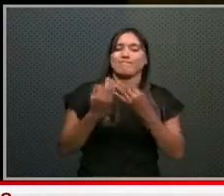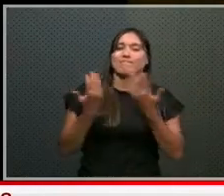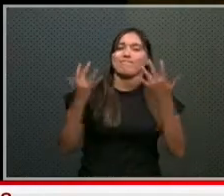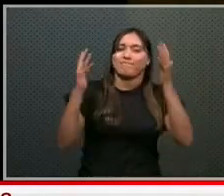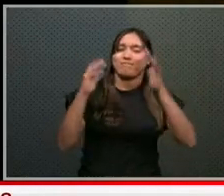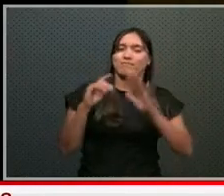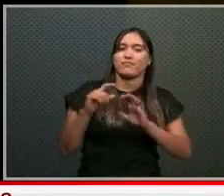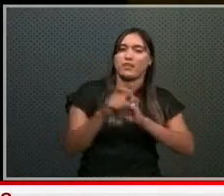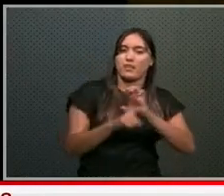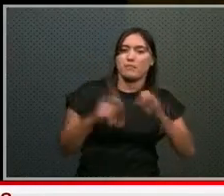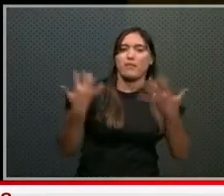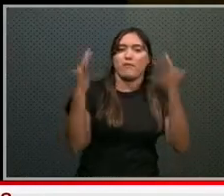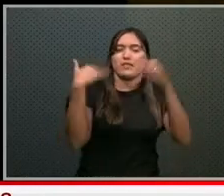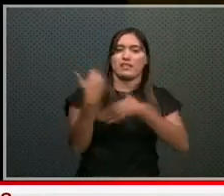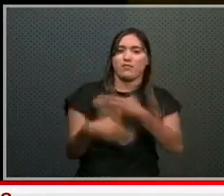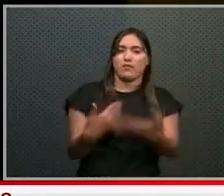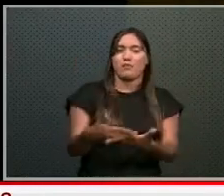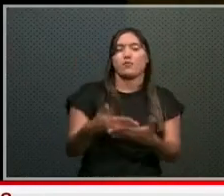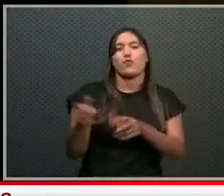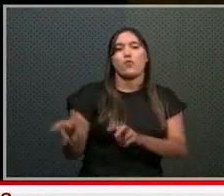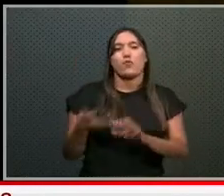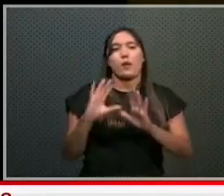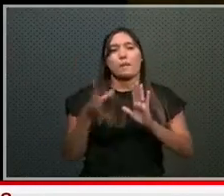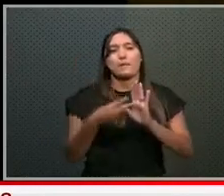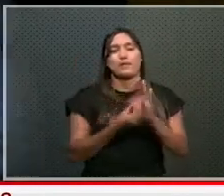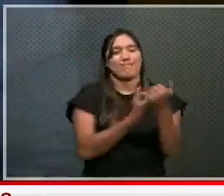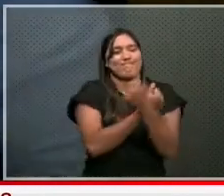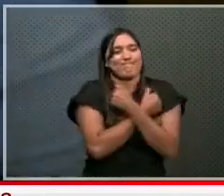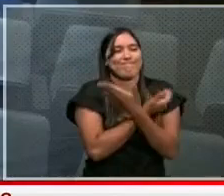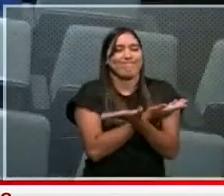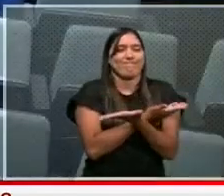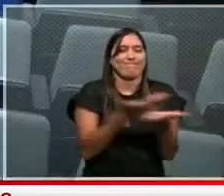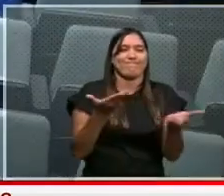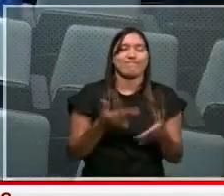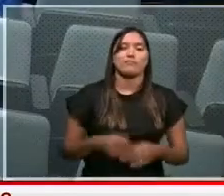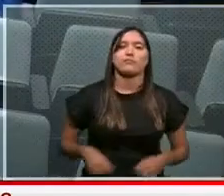viva Embrapa Rural da Amazônia um grande abraço